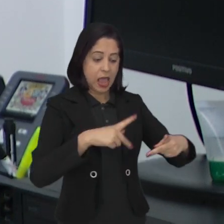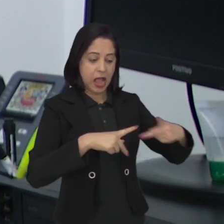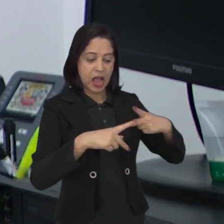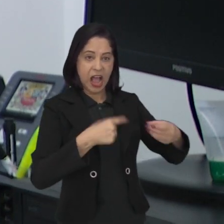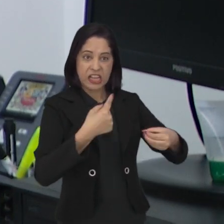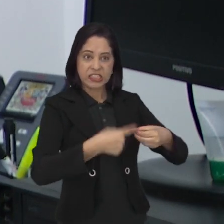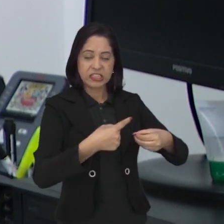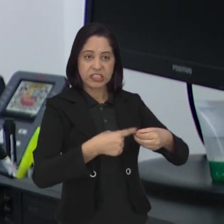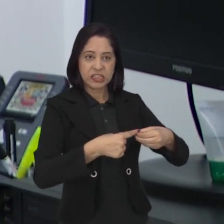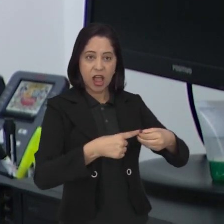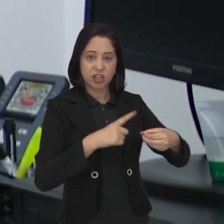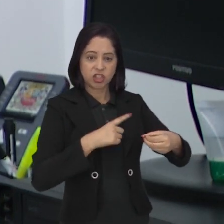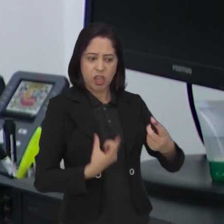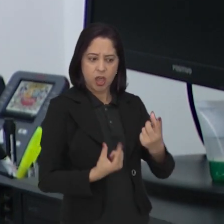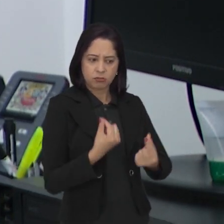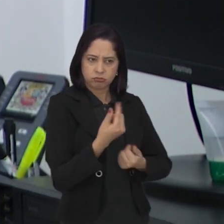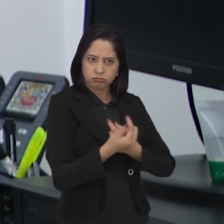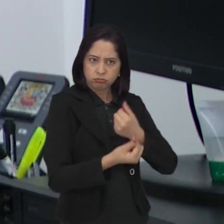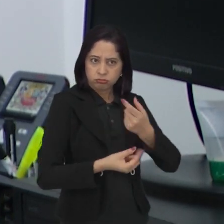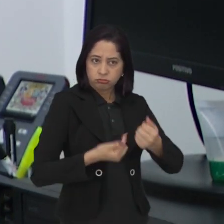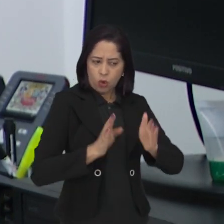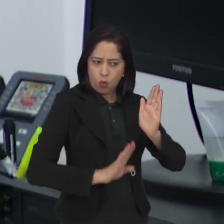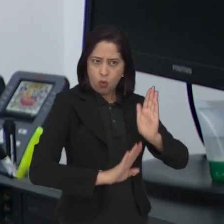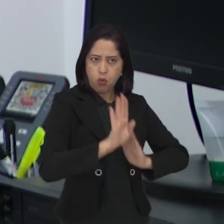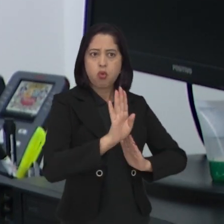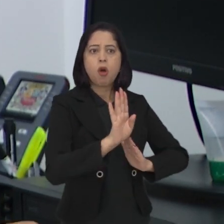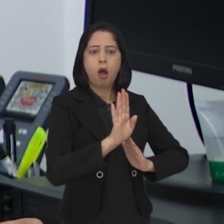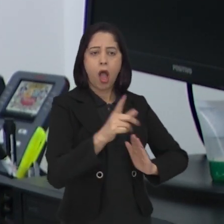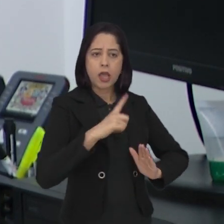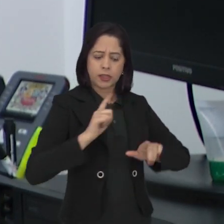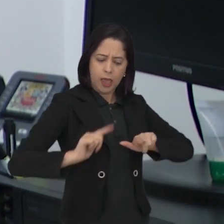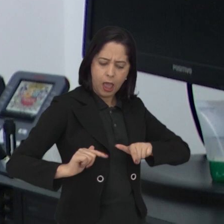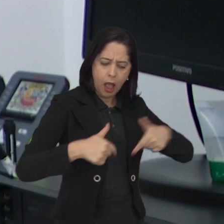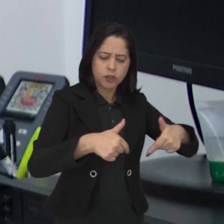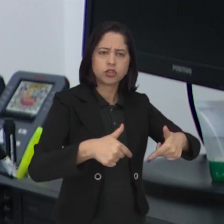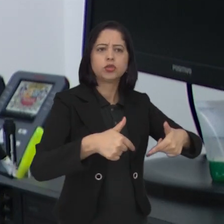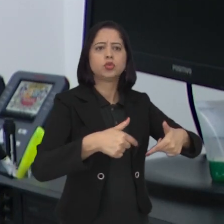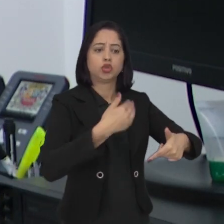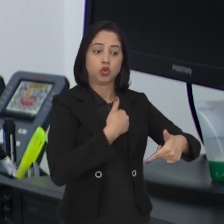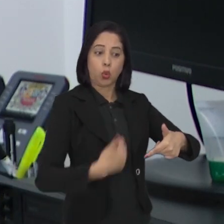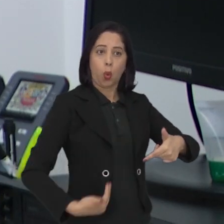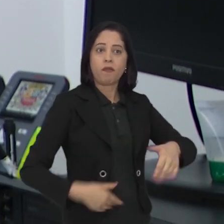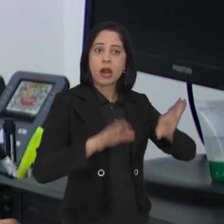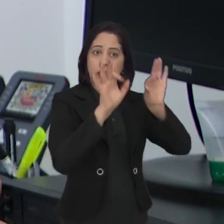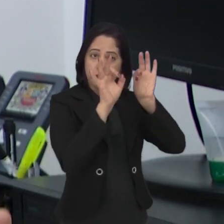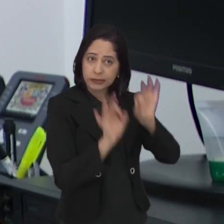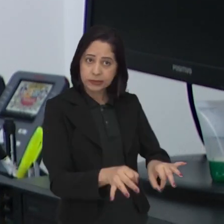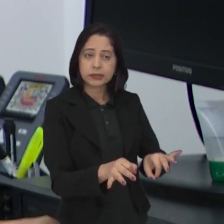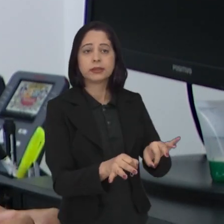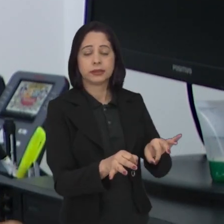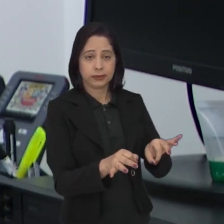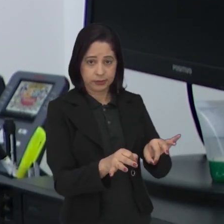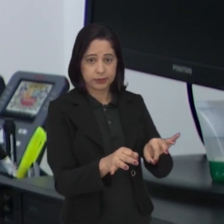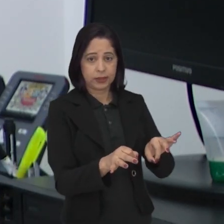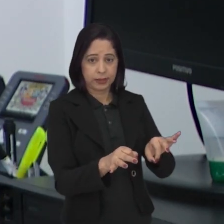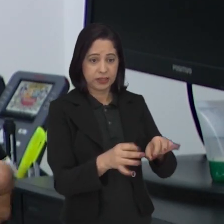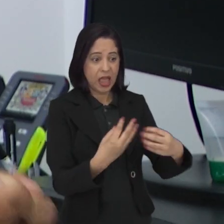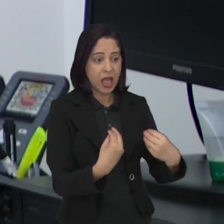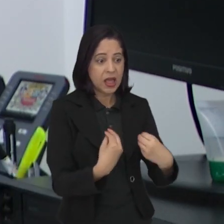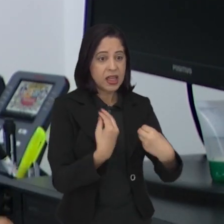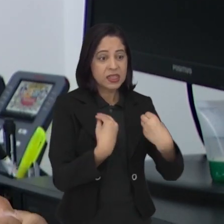tem uma pujança econômica, como a São José dos Campos, e tem também uma política pública adequada, que possa absorver,